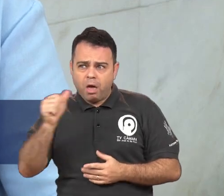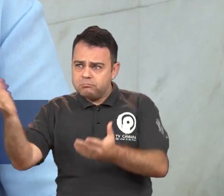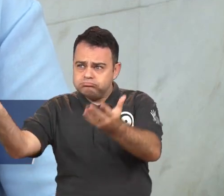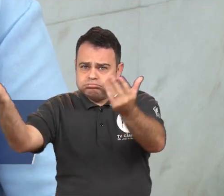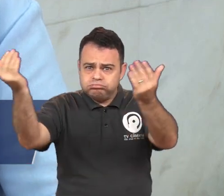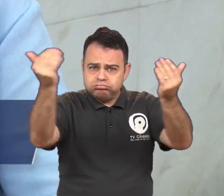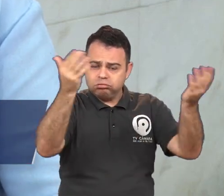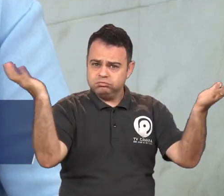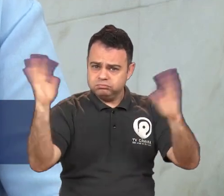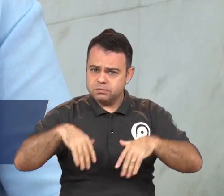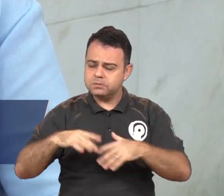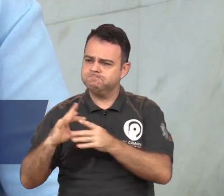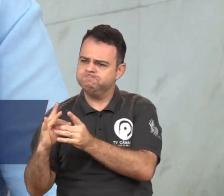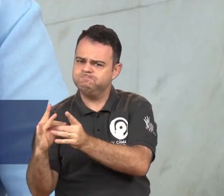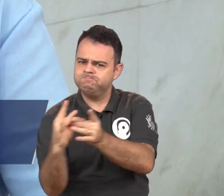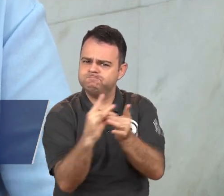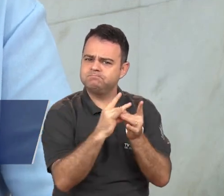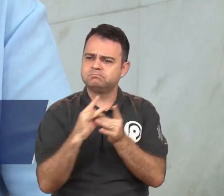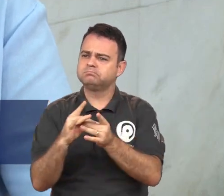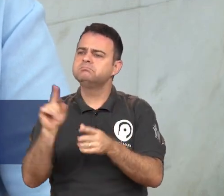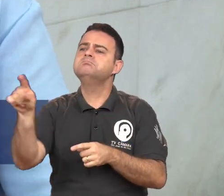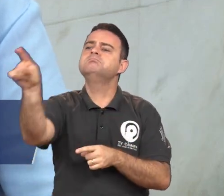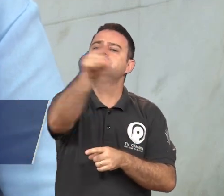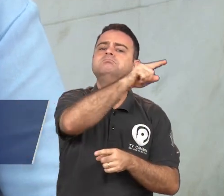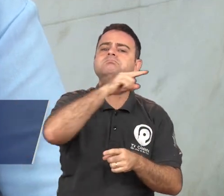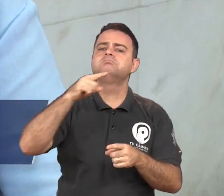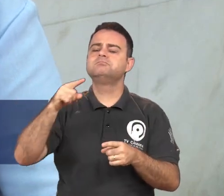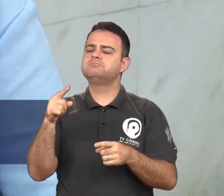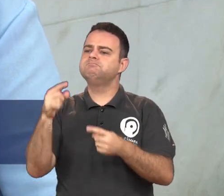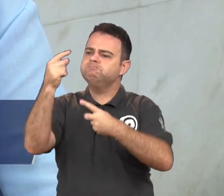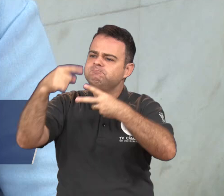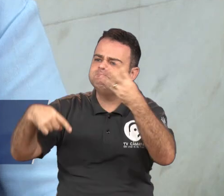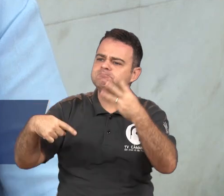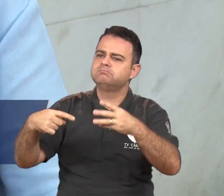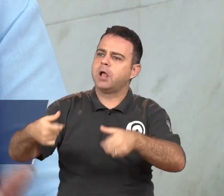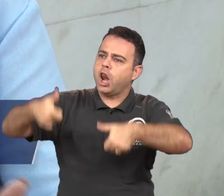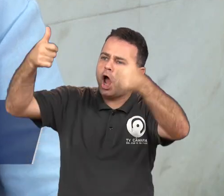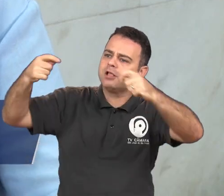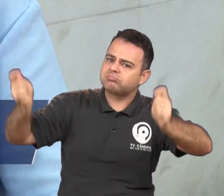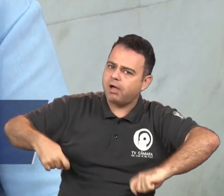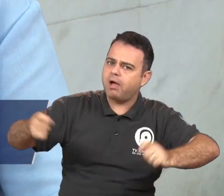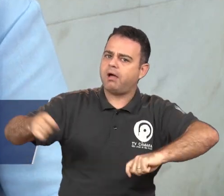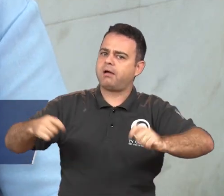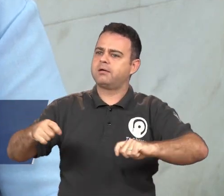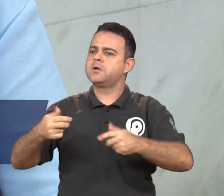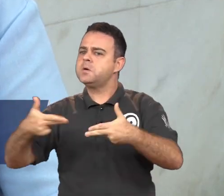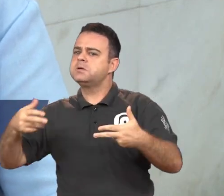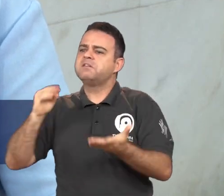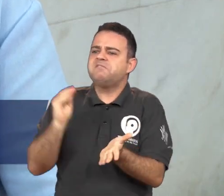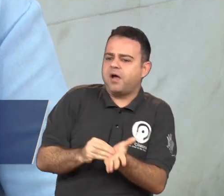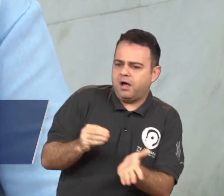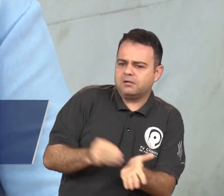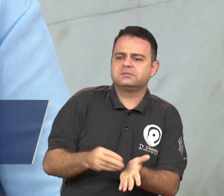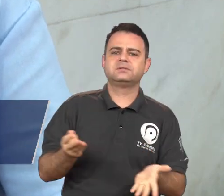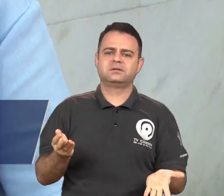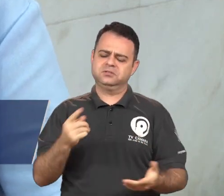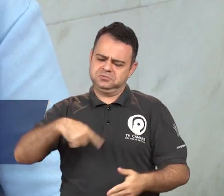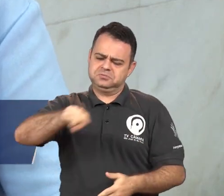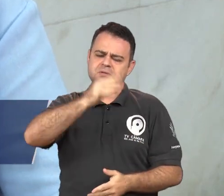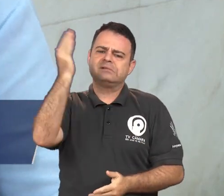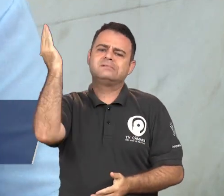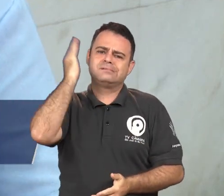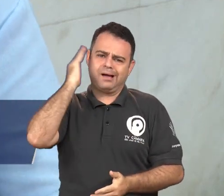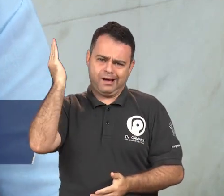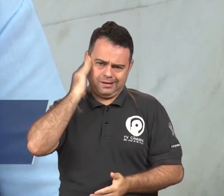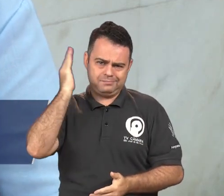mulheres, buscar saber quais são os pontos que a gente tem que fortalecer. A gente sabe que, infelizmente, não existe